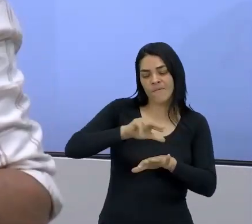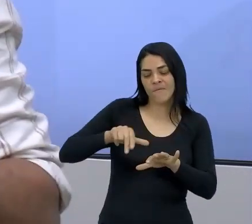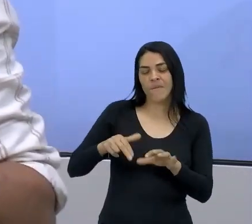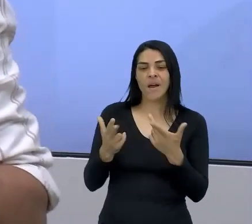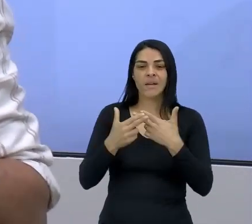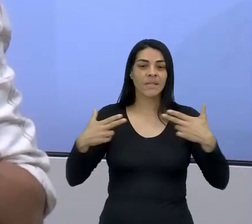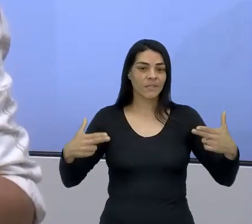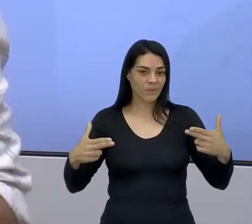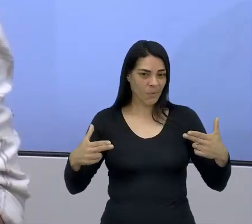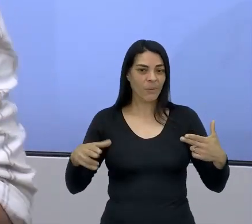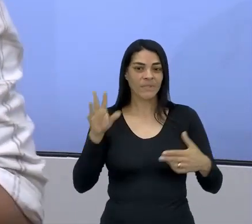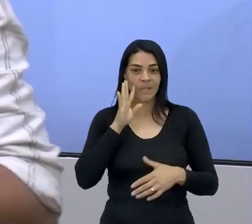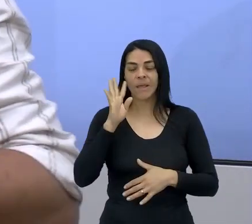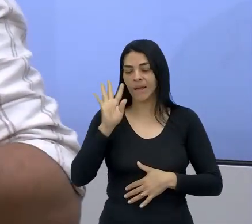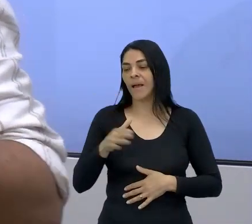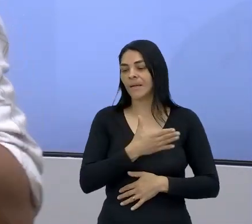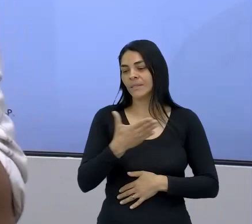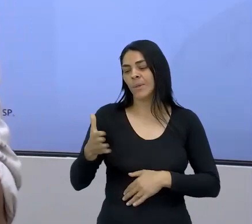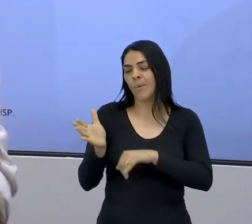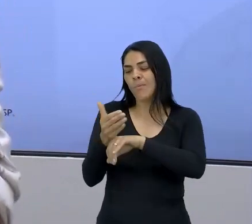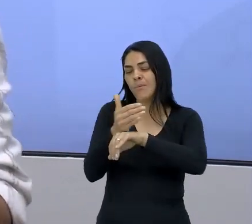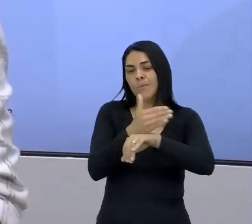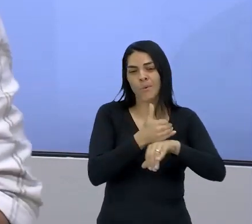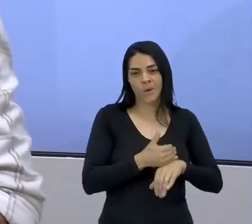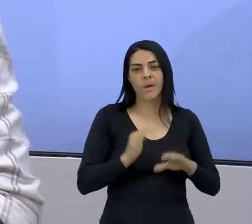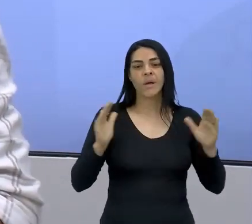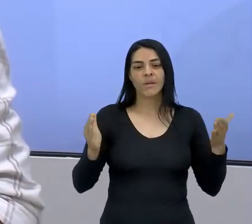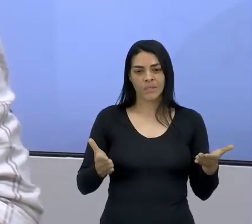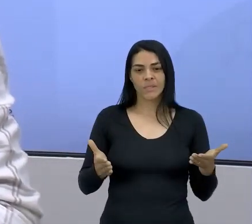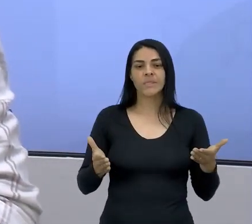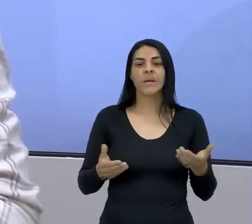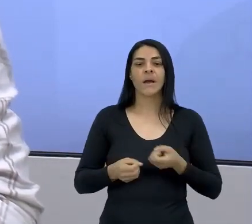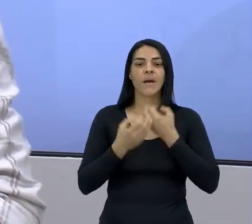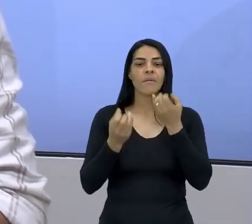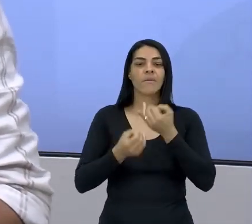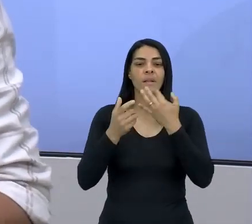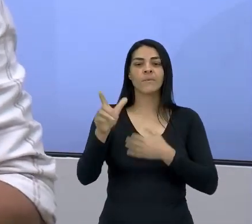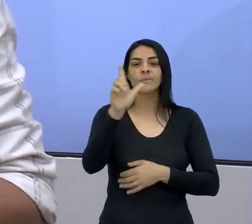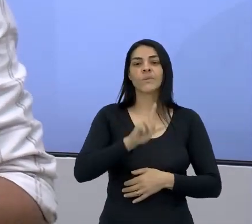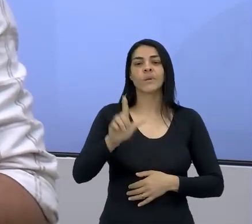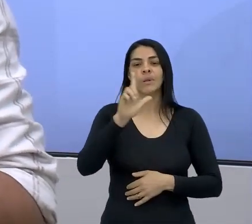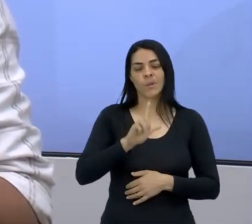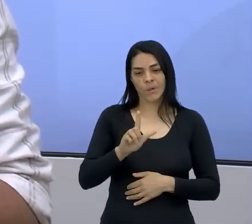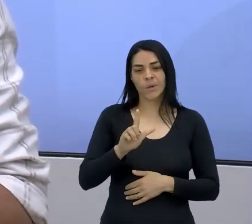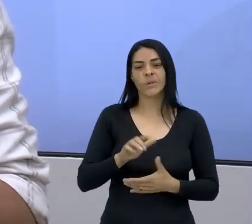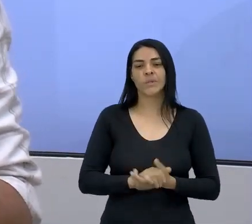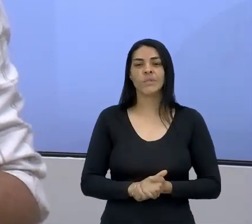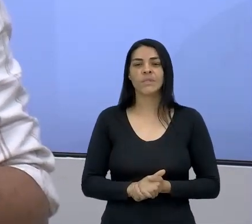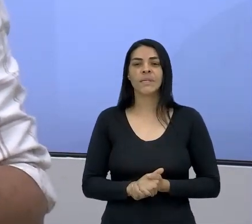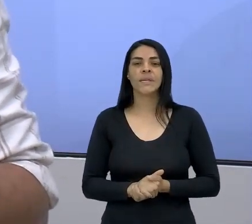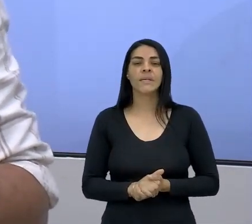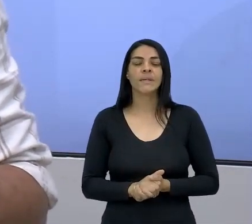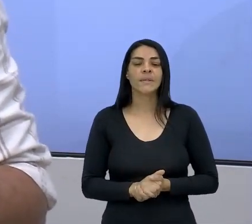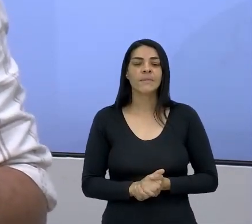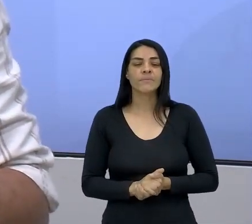coisas interessantes aí também. A gente já falou sobre lógica proposicional, que é muito interessante, quando nós queremos